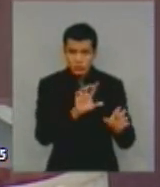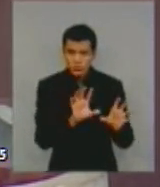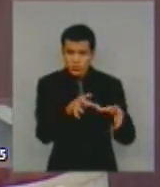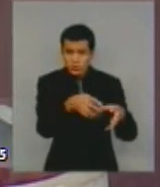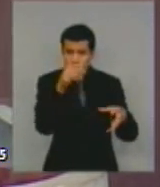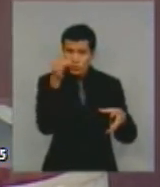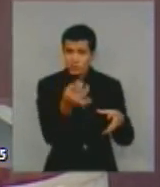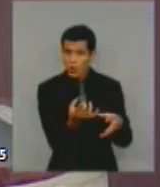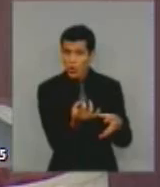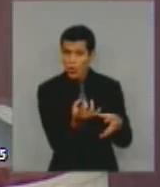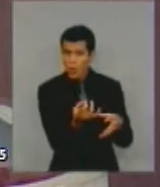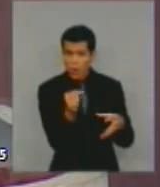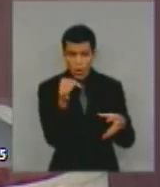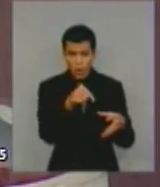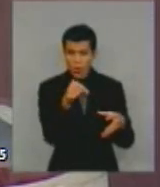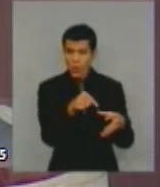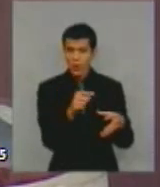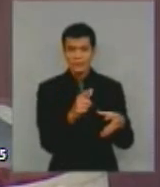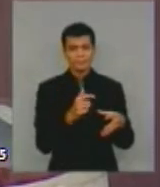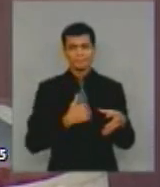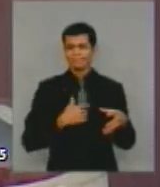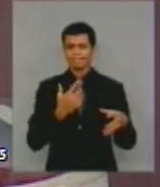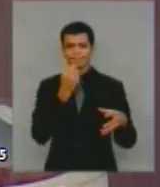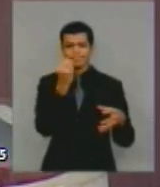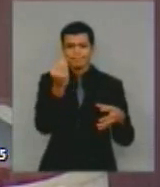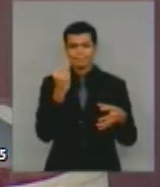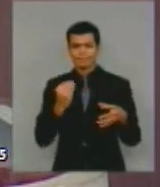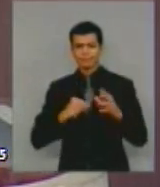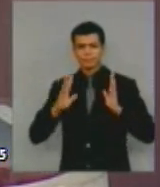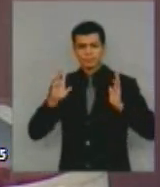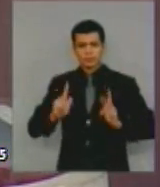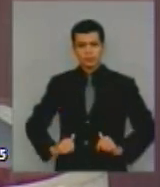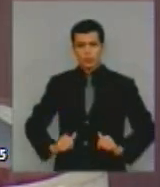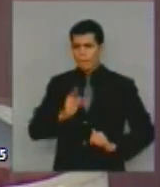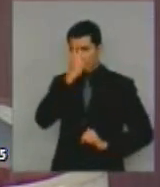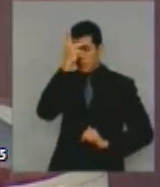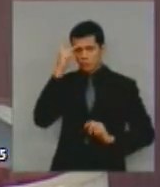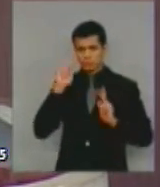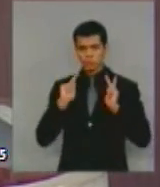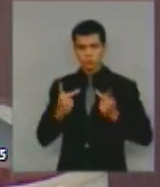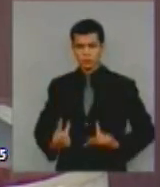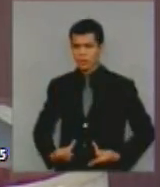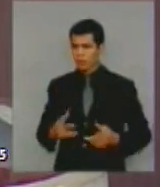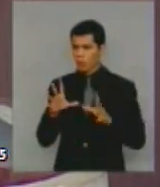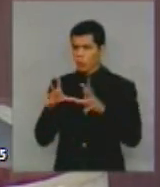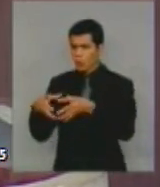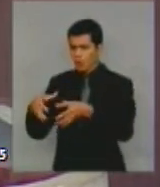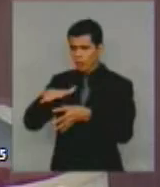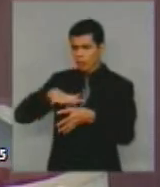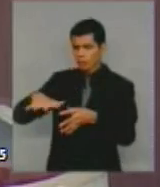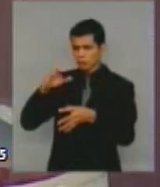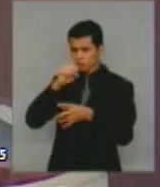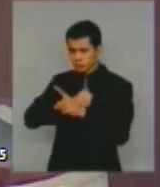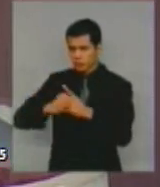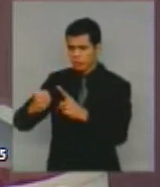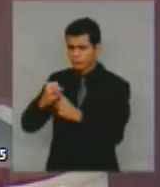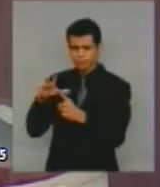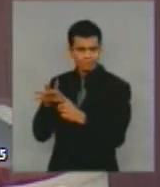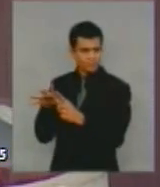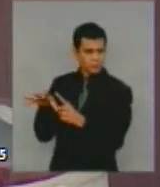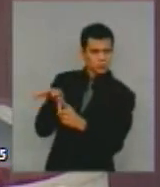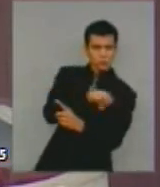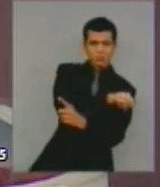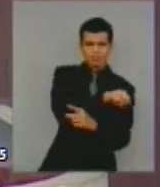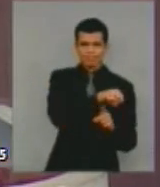vai consumir a mesma coisa que todos os seres humanos da região metropolitana de Fortaleza. 5 metros cúbicos por